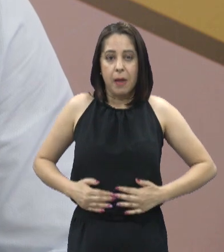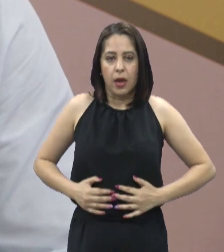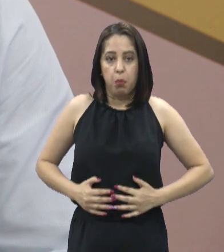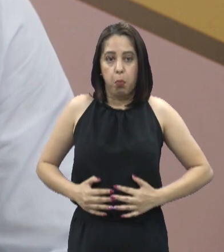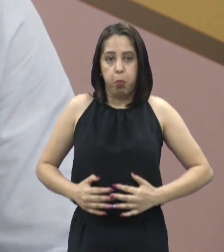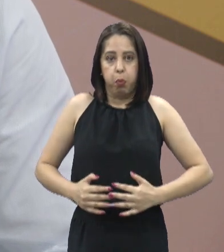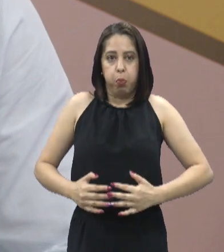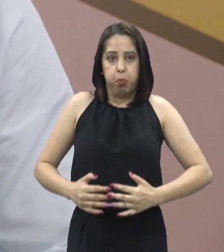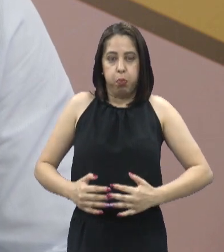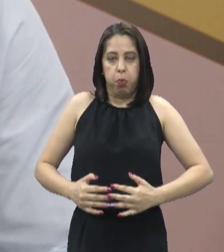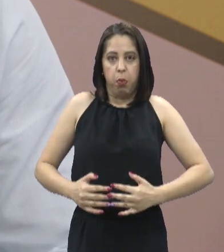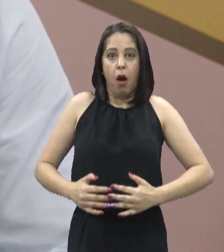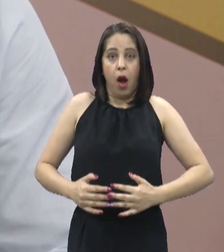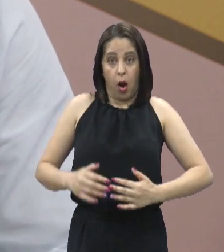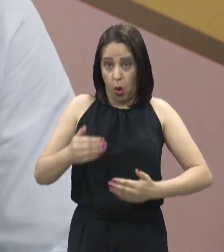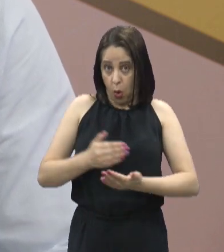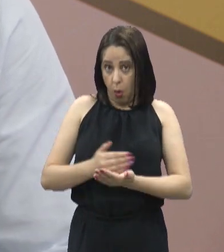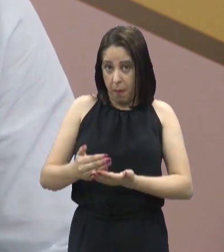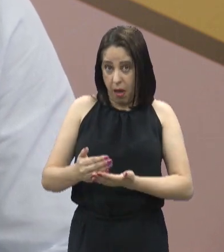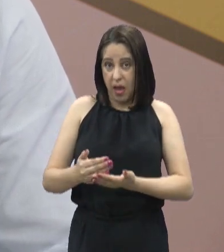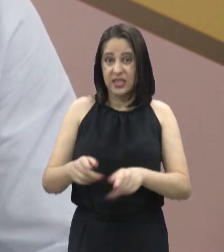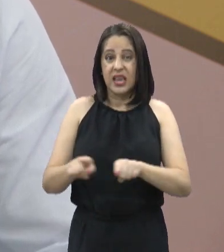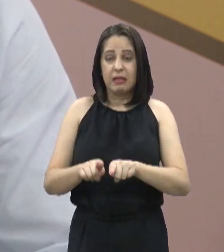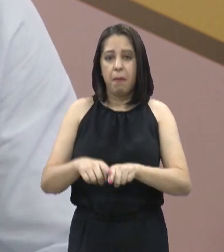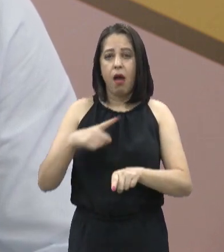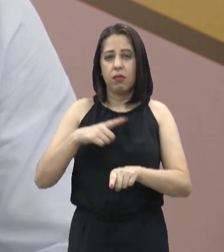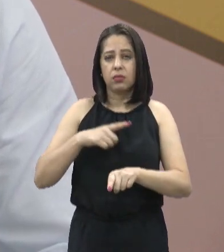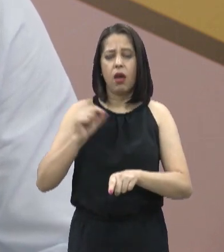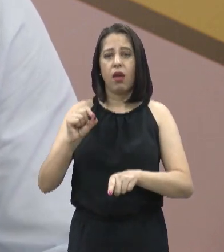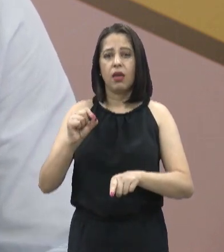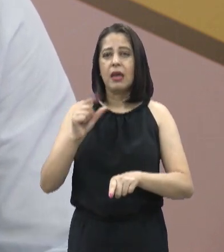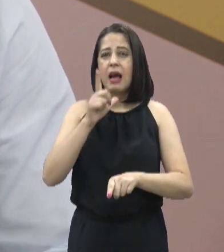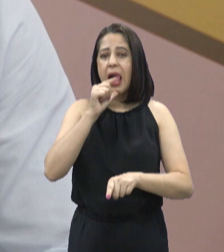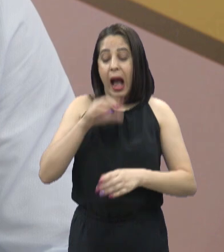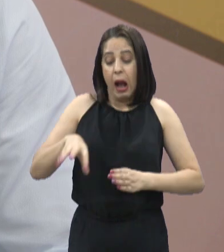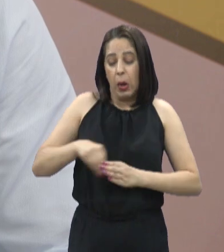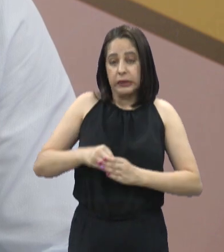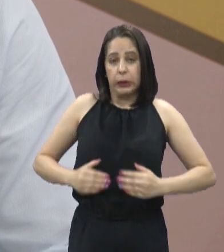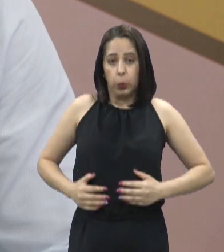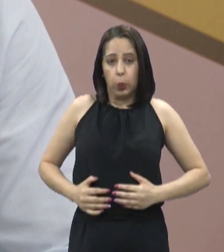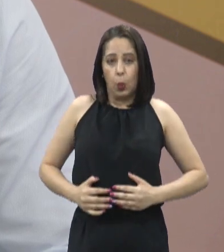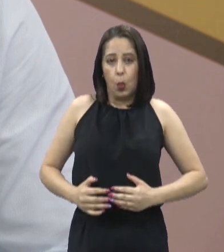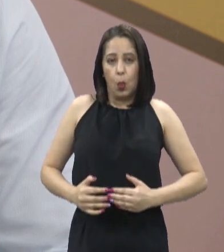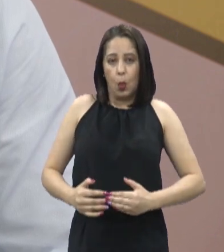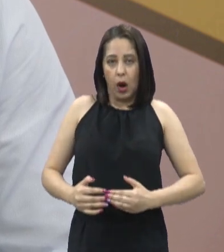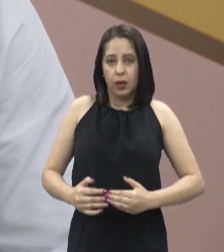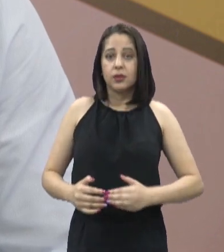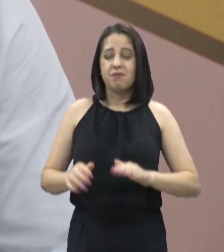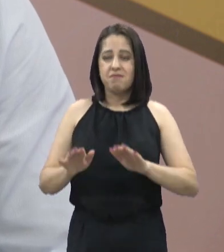a aumentar, pode surgir líquido dentro da barriga. Então tem apresentações diferentes, né? Mas